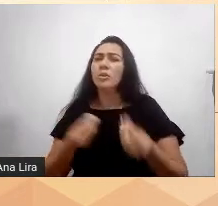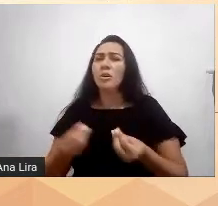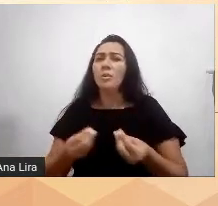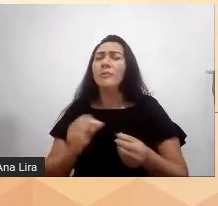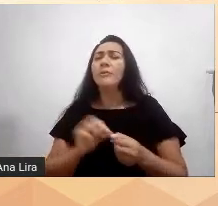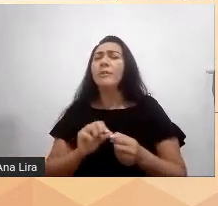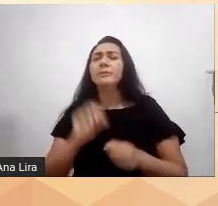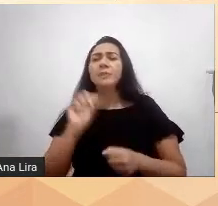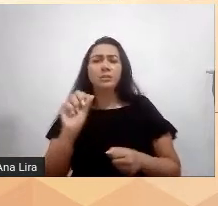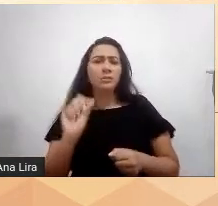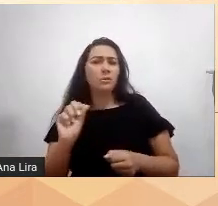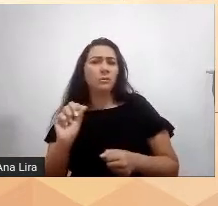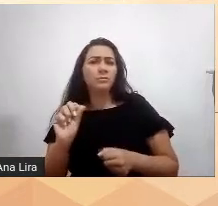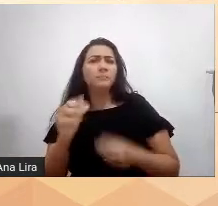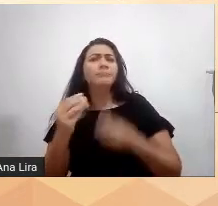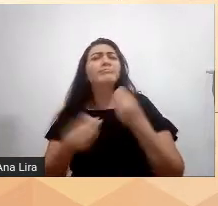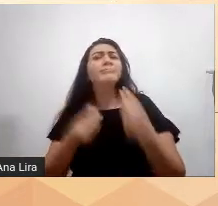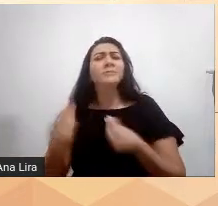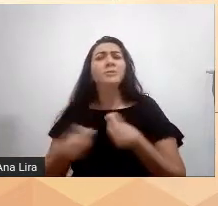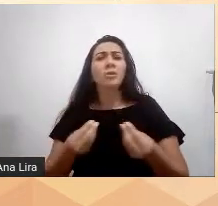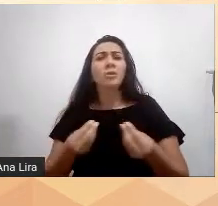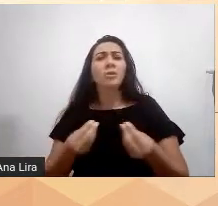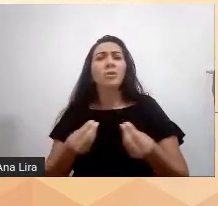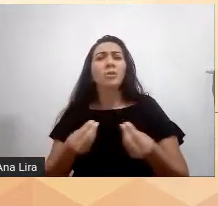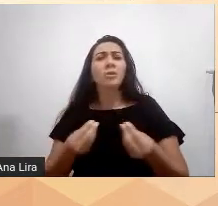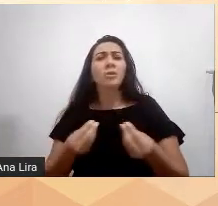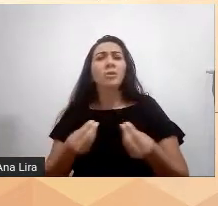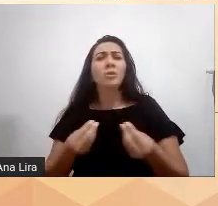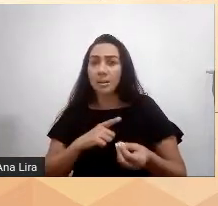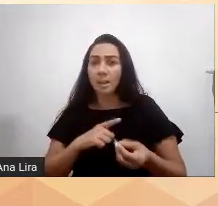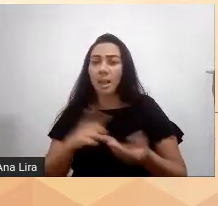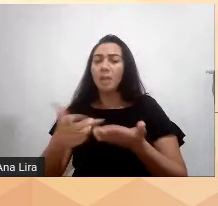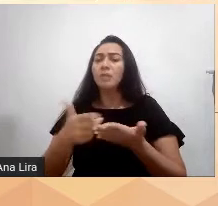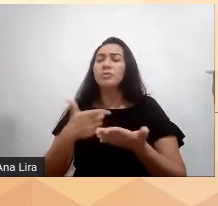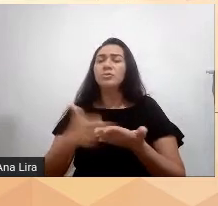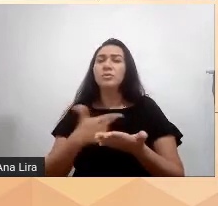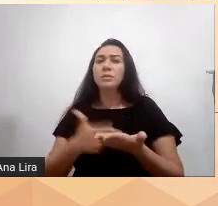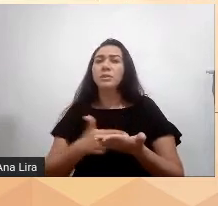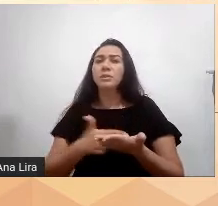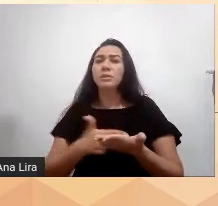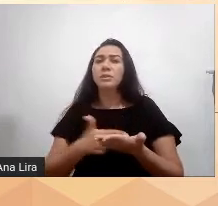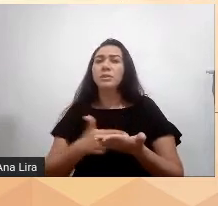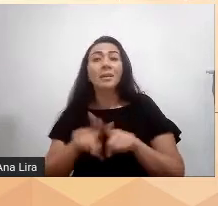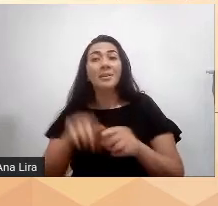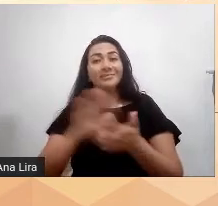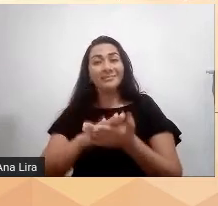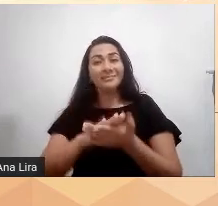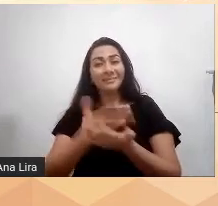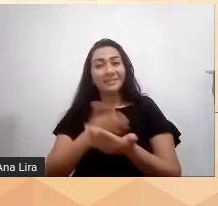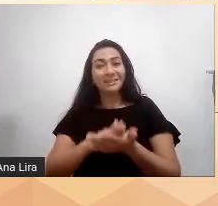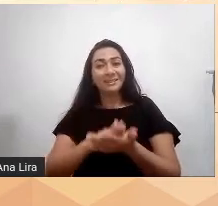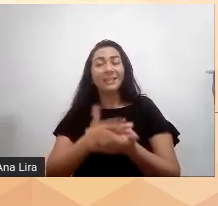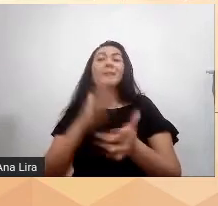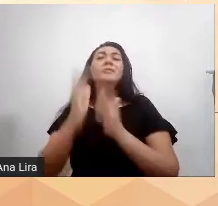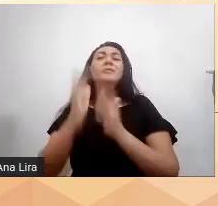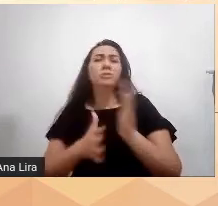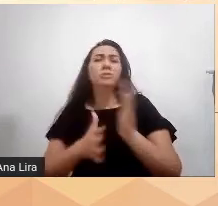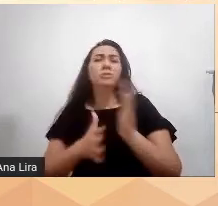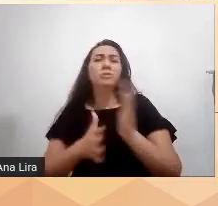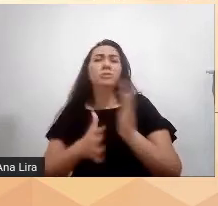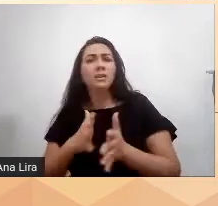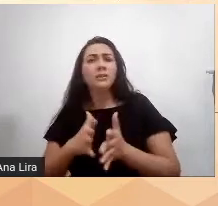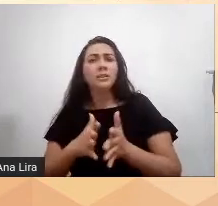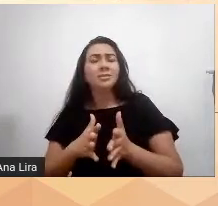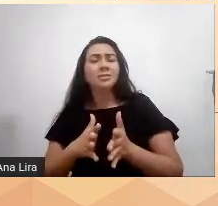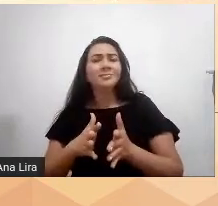para as pessoas com deficiência visual? E, claro, intérprete de Libras para as pessoas com deficiência auditiva.